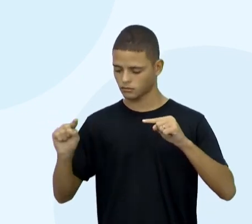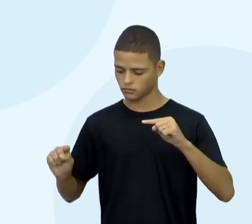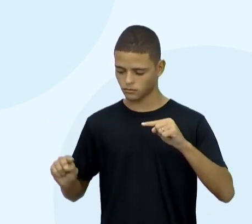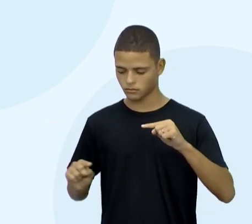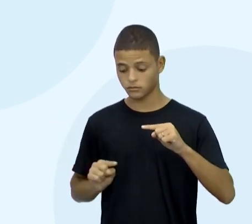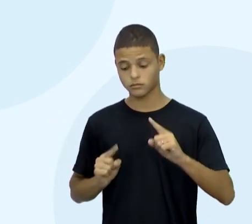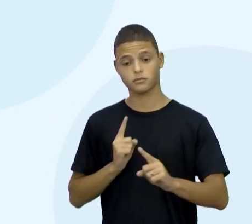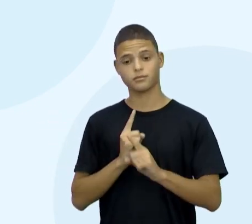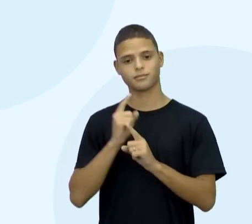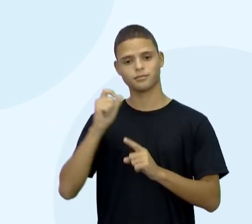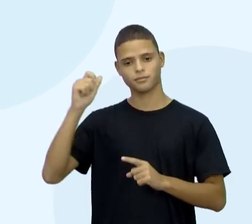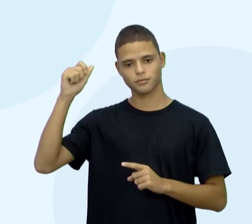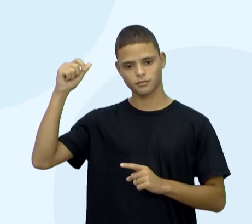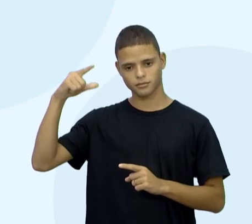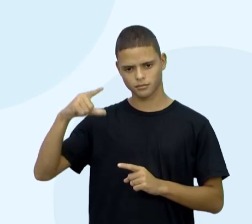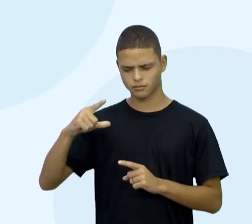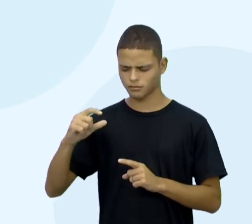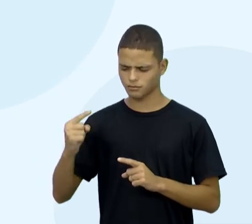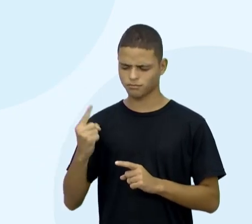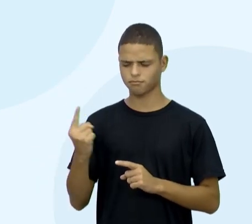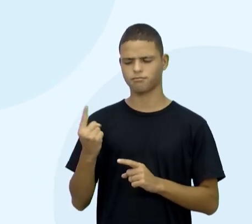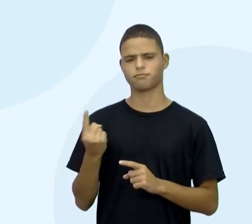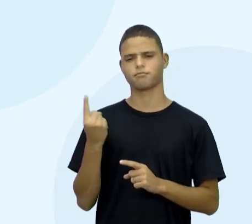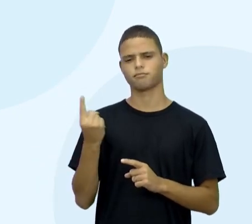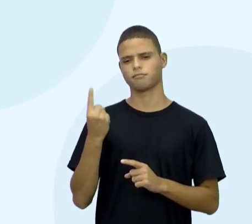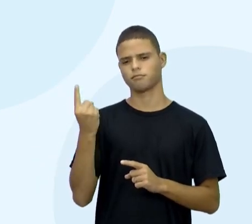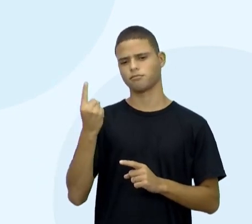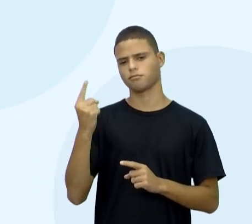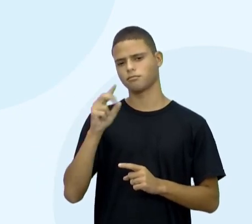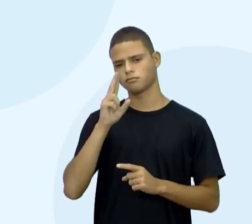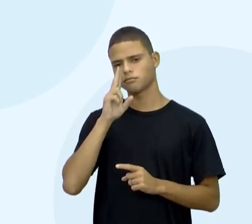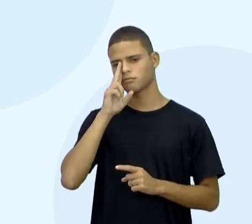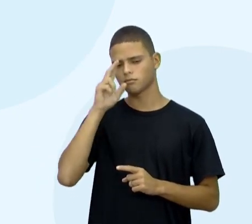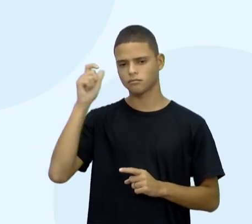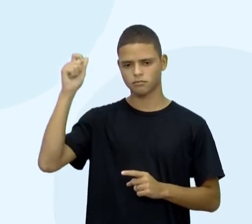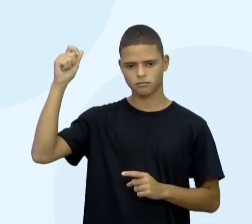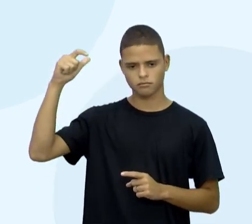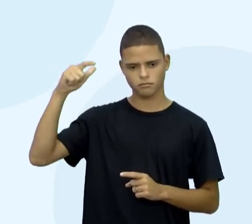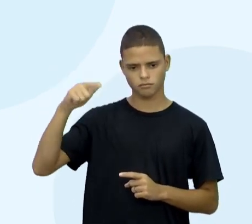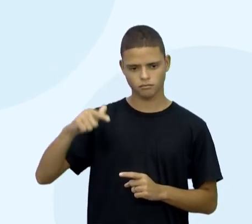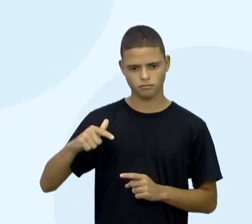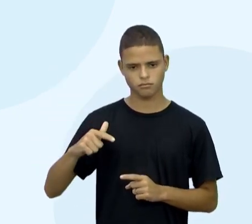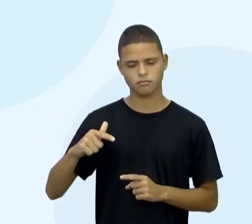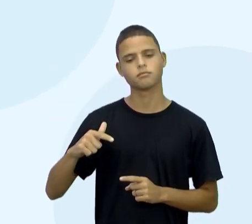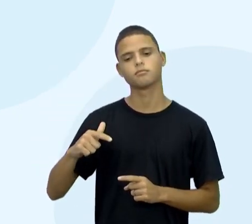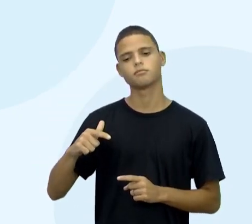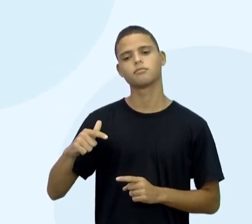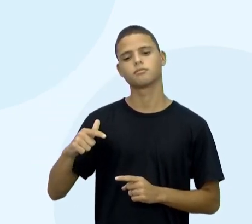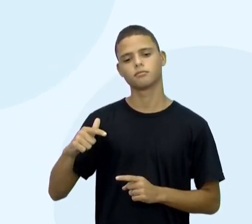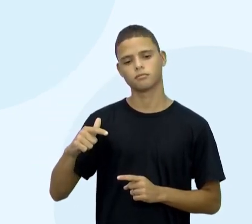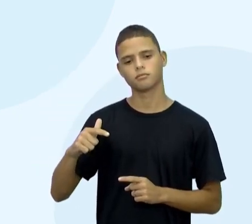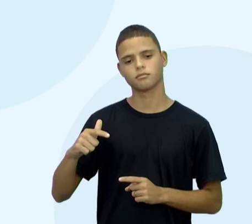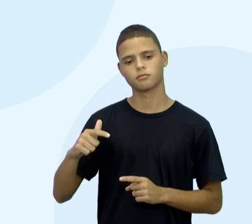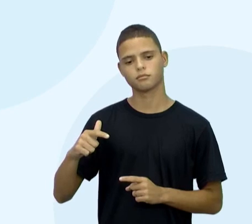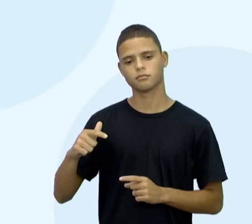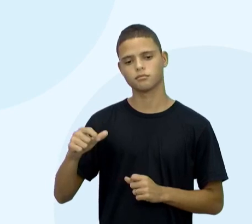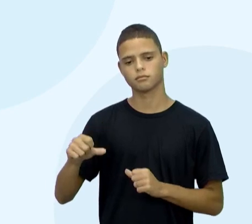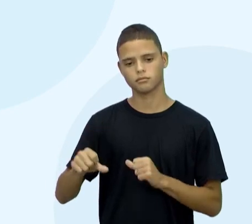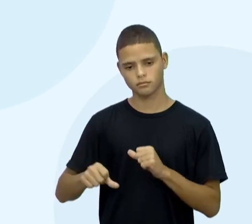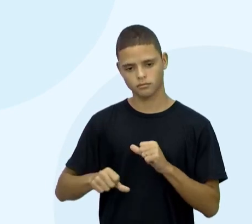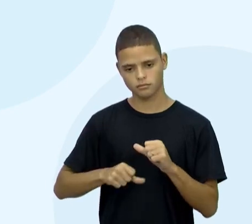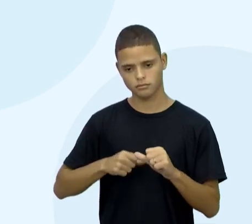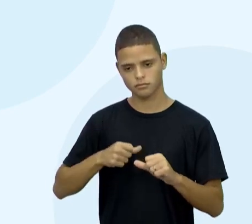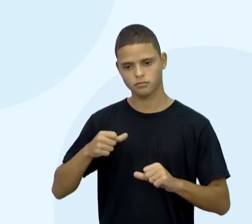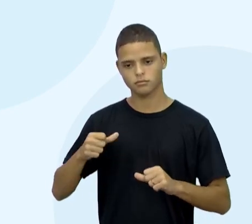uma lâmpada, faz esforço, ó, movimenta de uma forma difícil, então ele transforma esse movimento em outro tipo, no caso